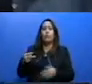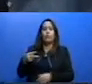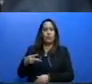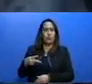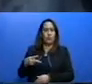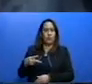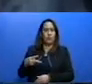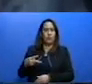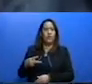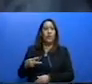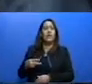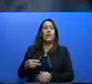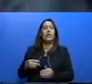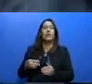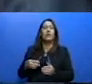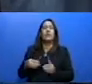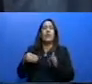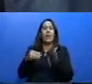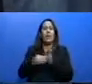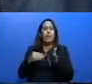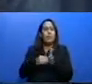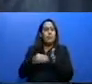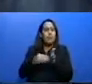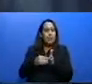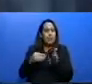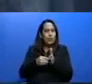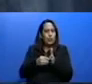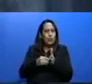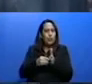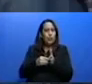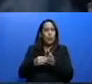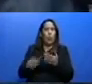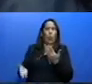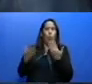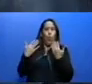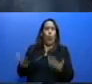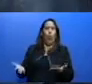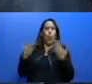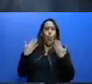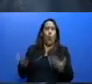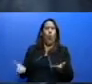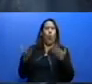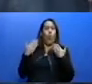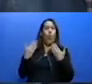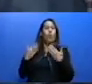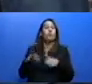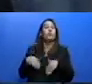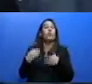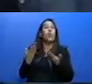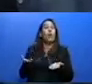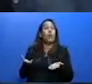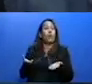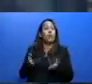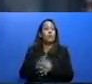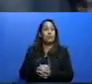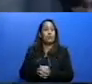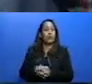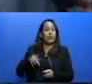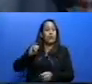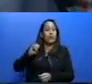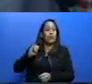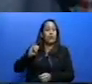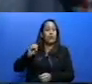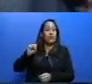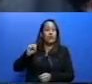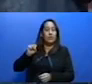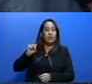é que está impedindo, então, que receba calor? O metal ou o isopor? Lembra? qual é o isolante térmico